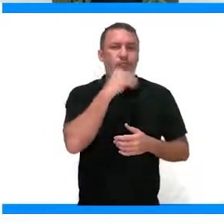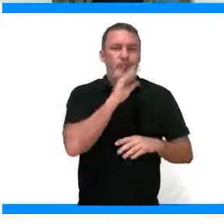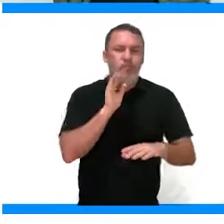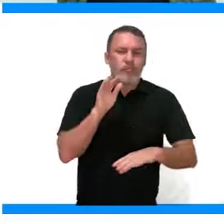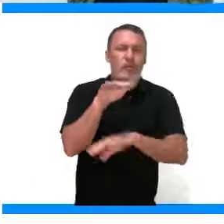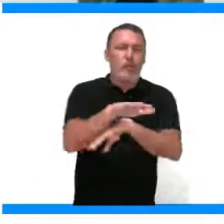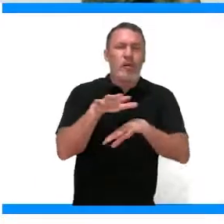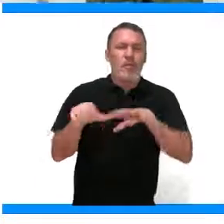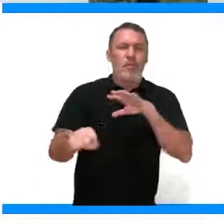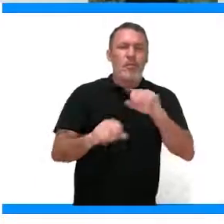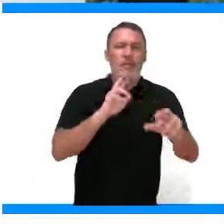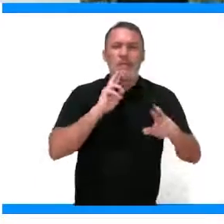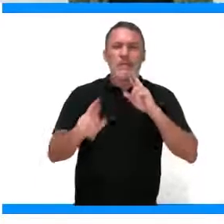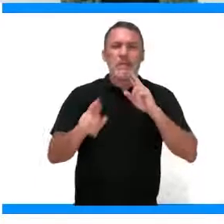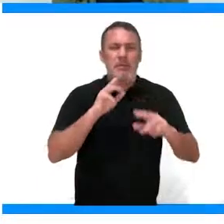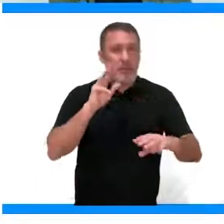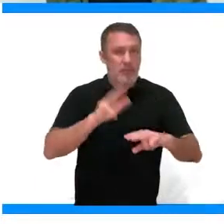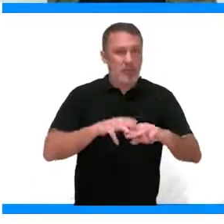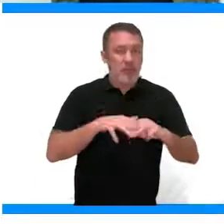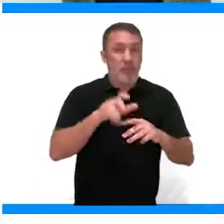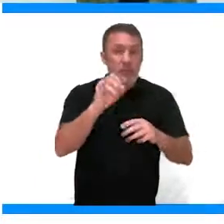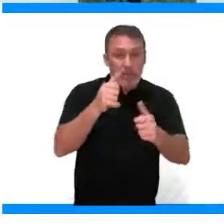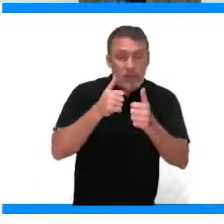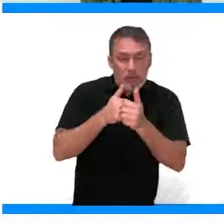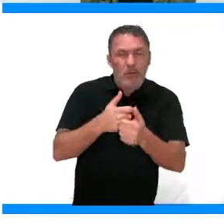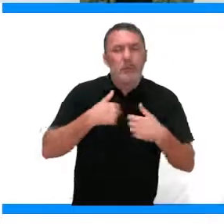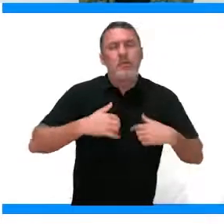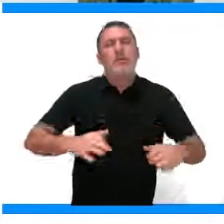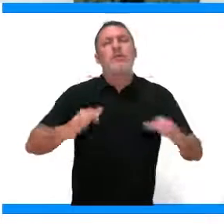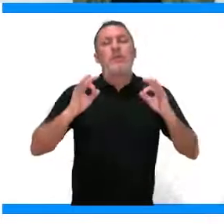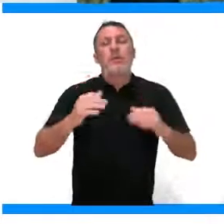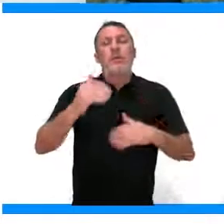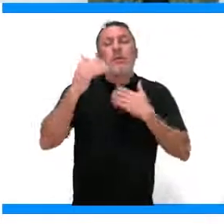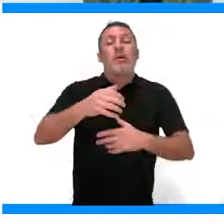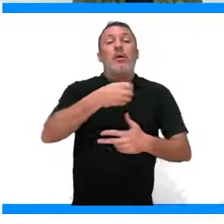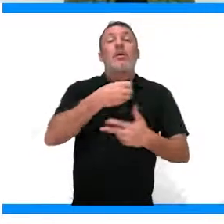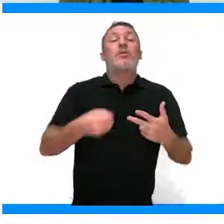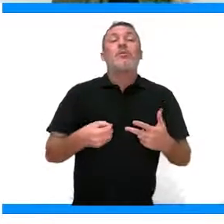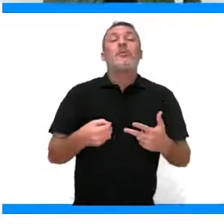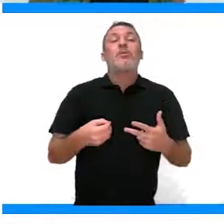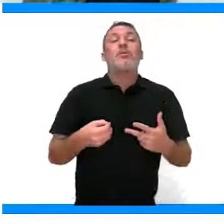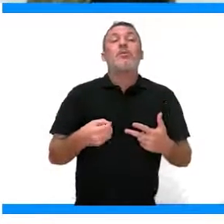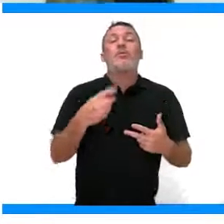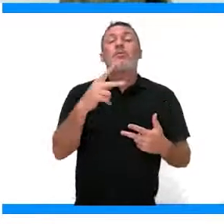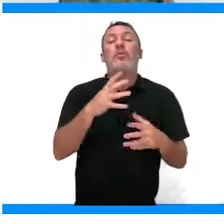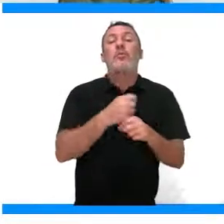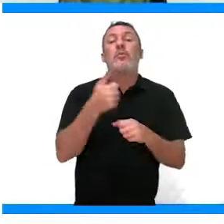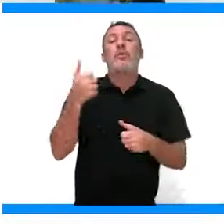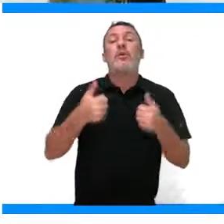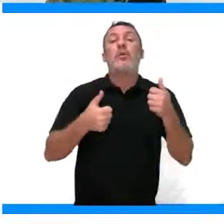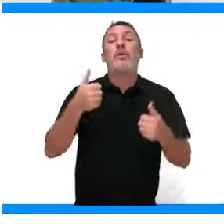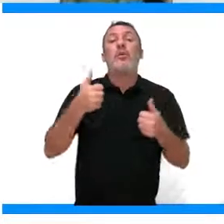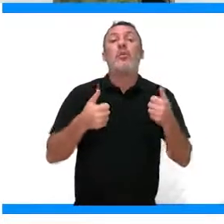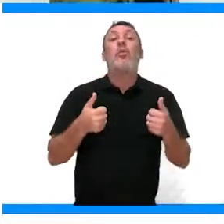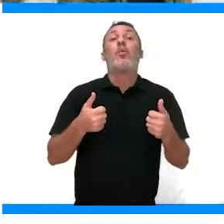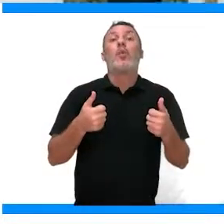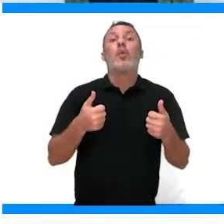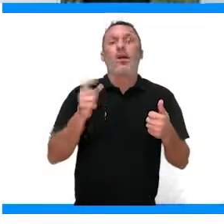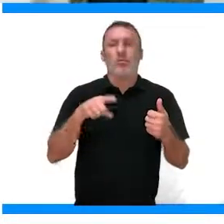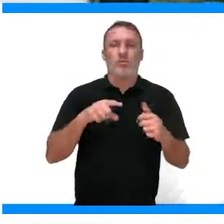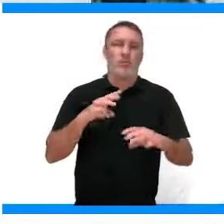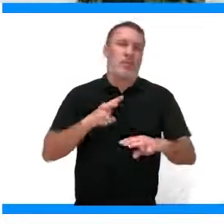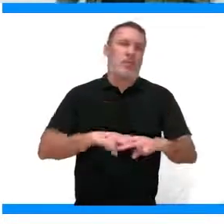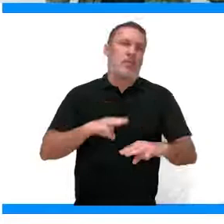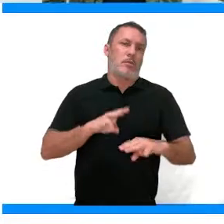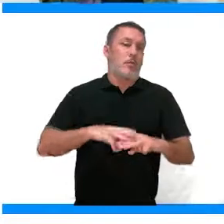que acompanhando a gente aqui, eu tenho certeza que na prova do Enem, a sua maior nota vai ser na prova